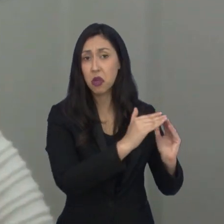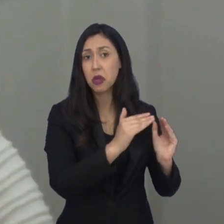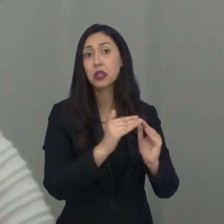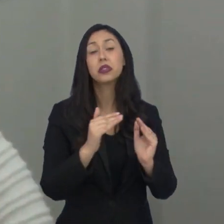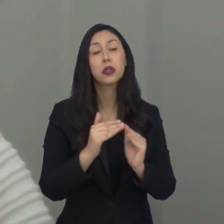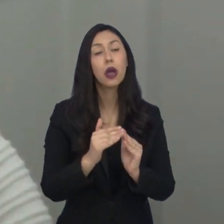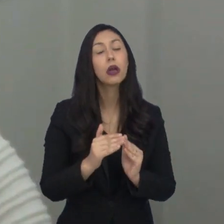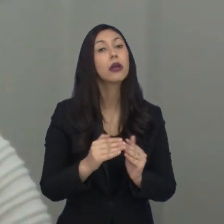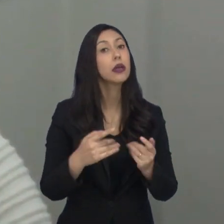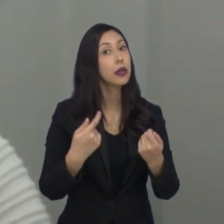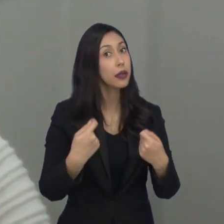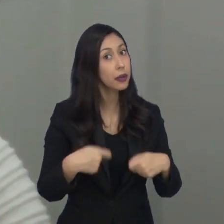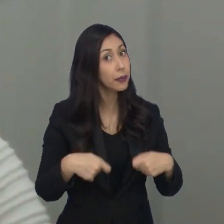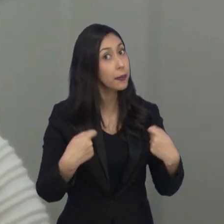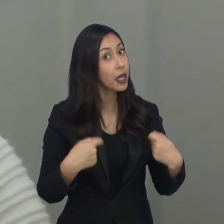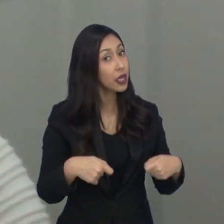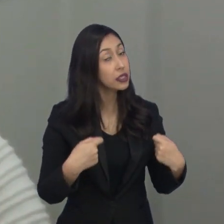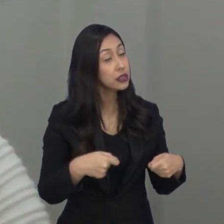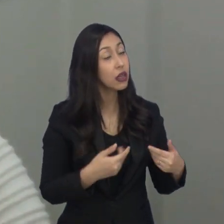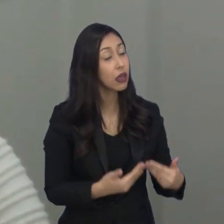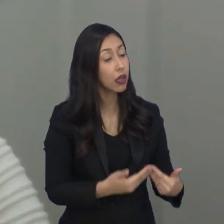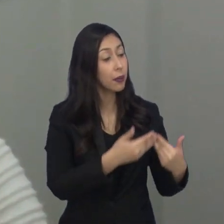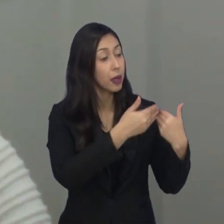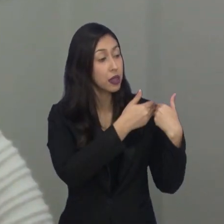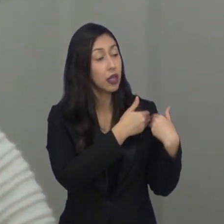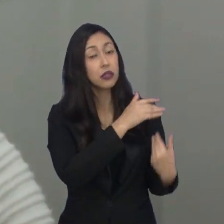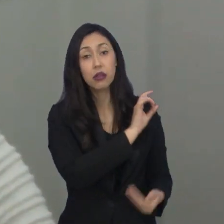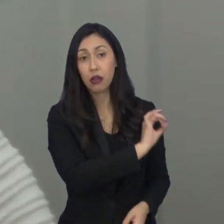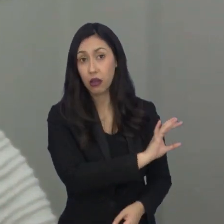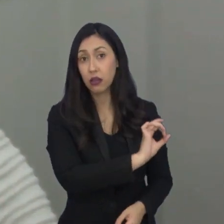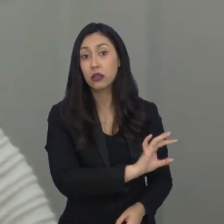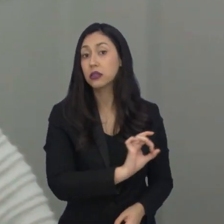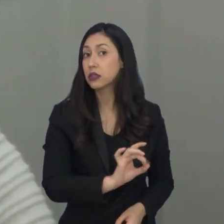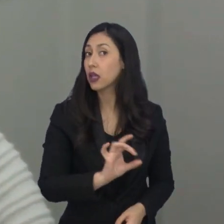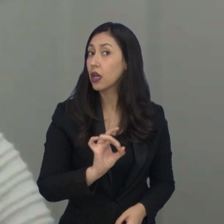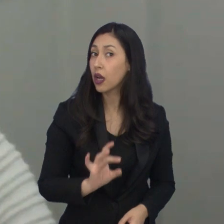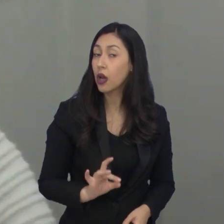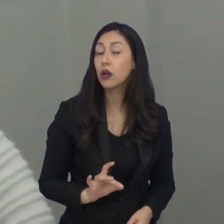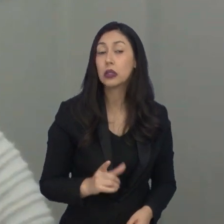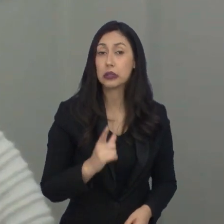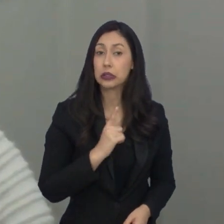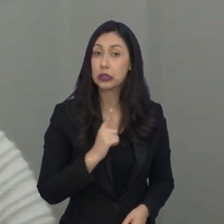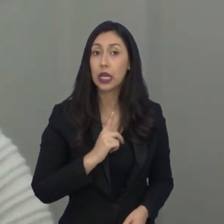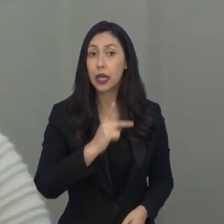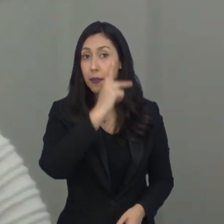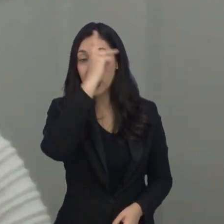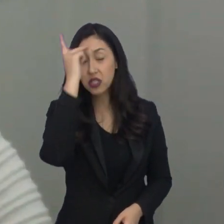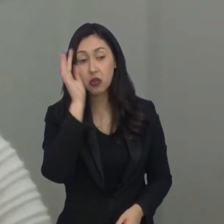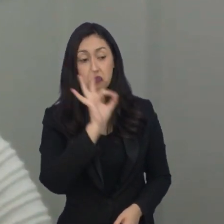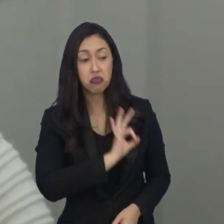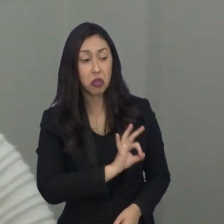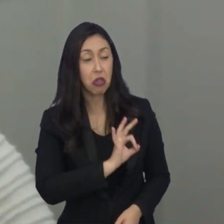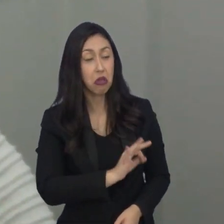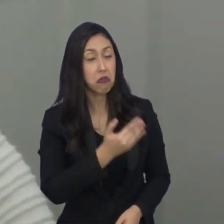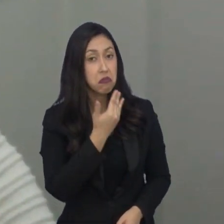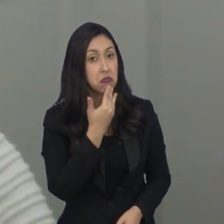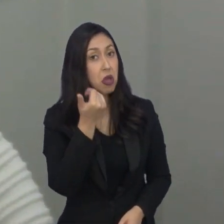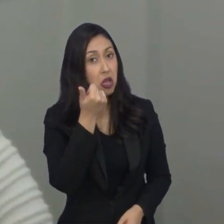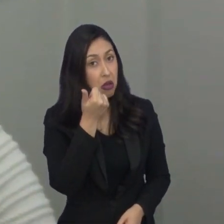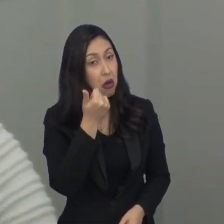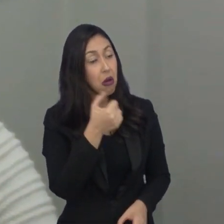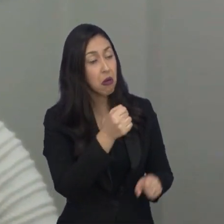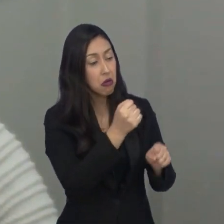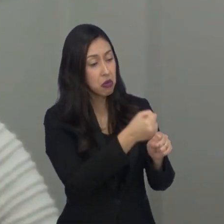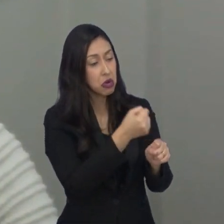deve ser puxada por estes. Essa específica conta com pessoas que têm a renda melhor, vai ser feito um estudo social,